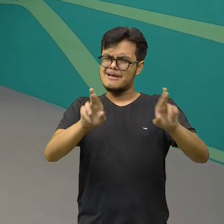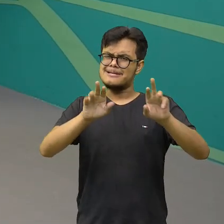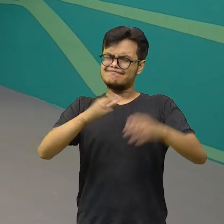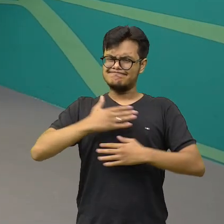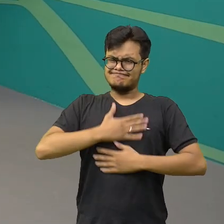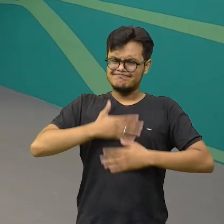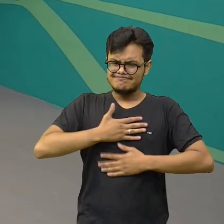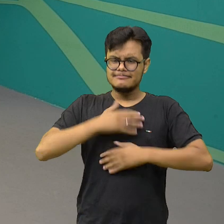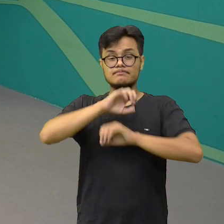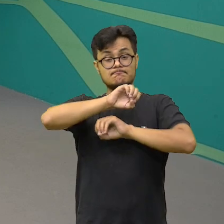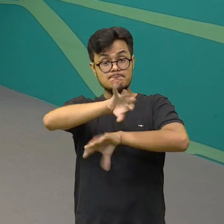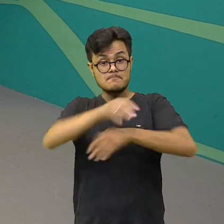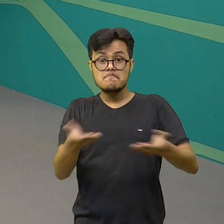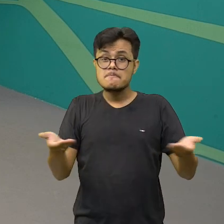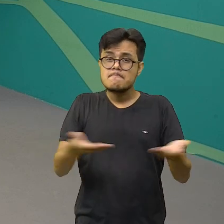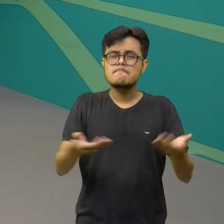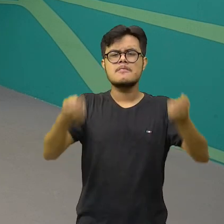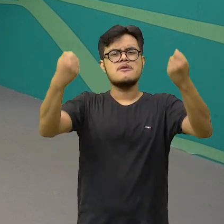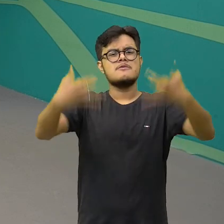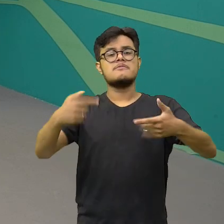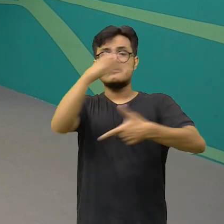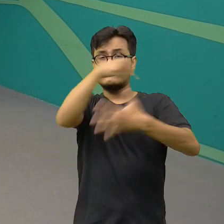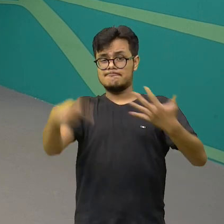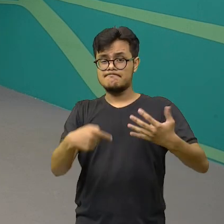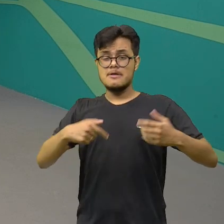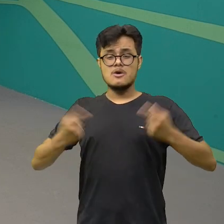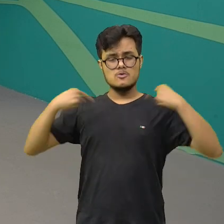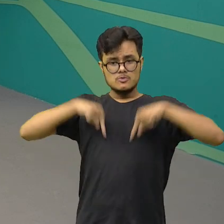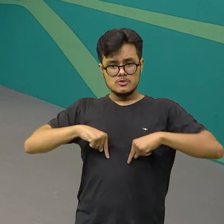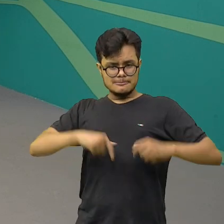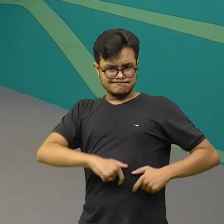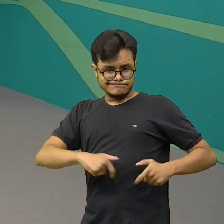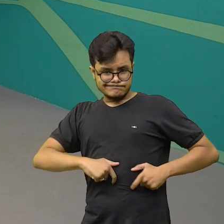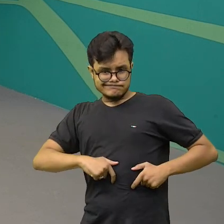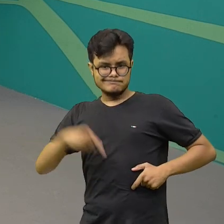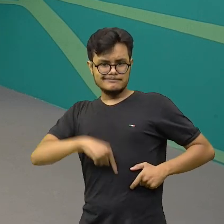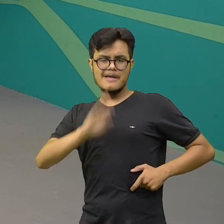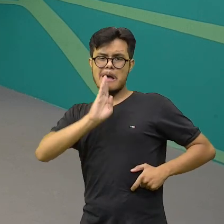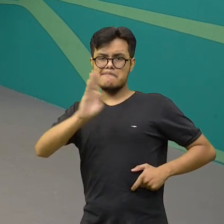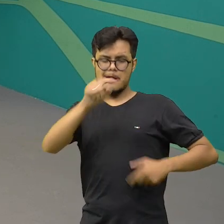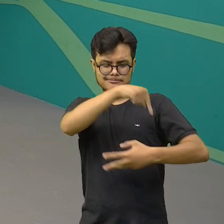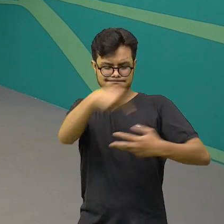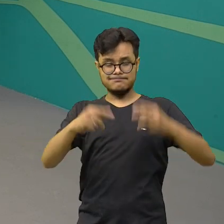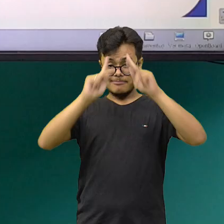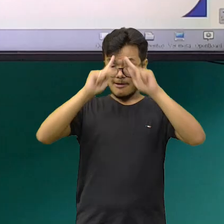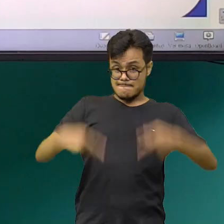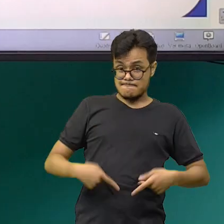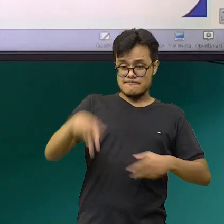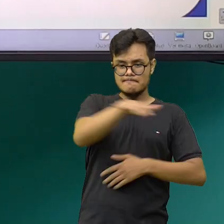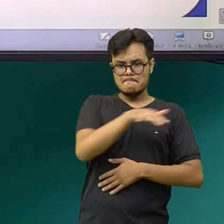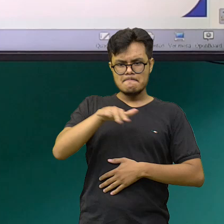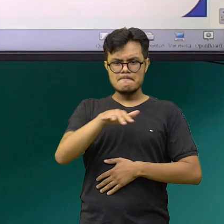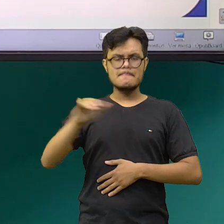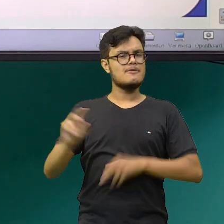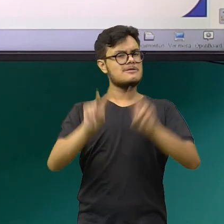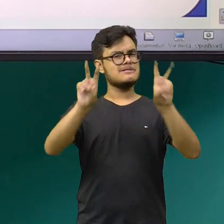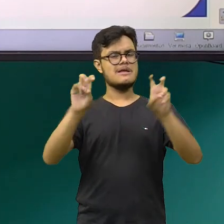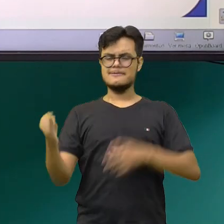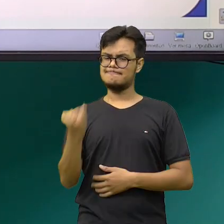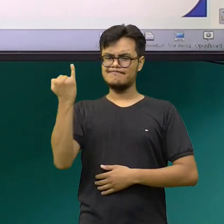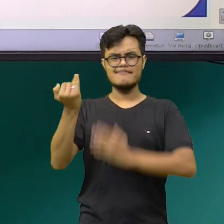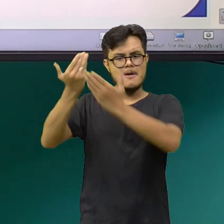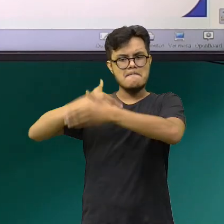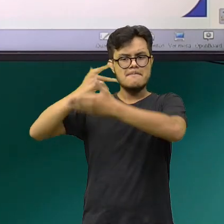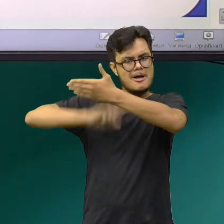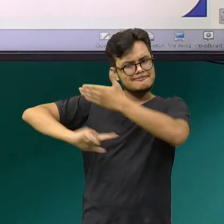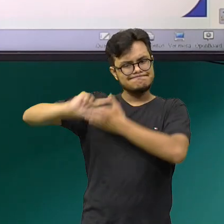aí a nossa aula de hoje. Hoje a gente falou sobre sistema endócrino, falamos aí sobre fisiologia humana, um dos temas aí